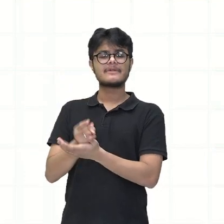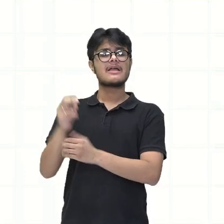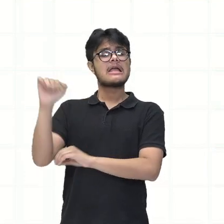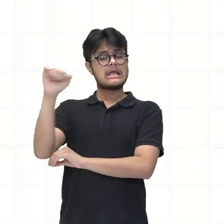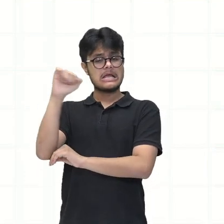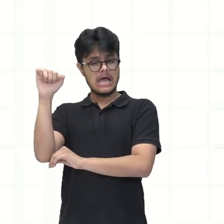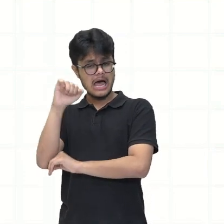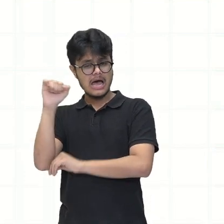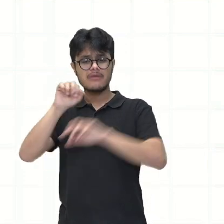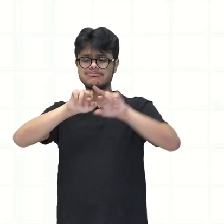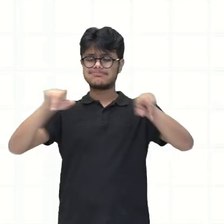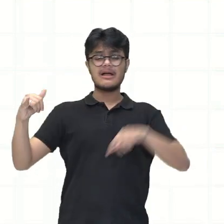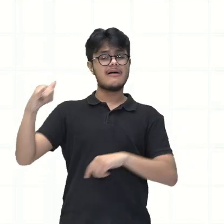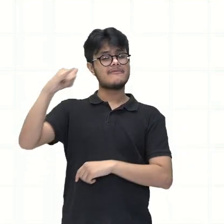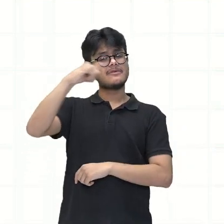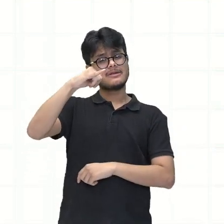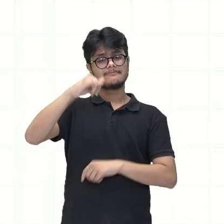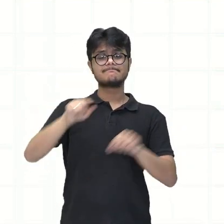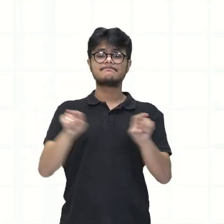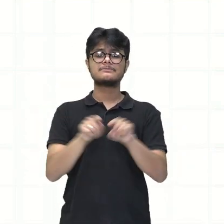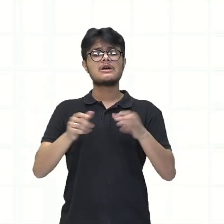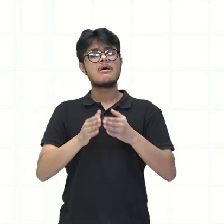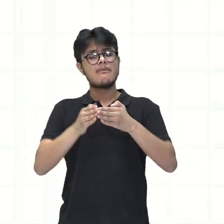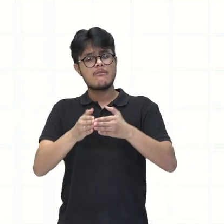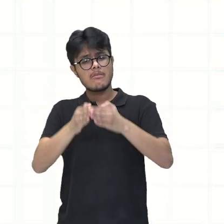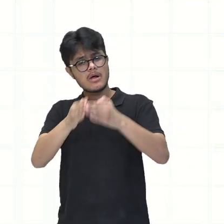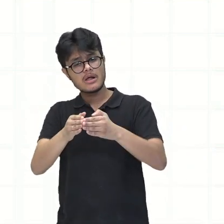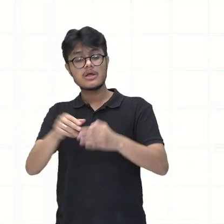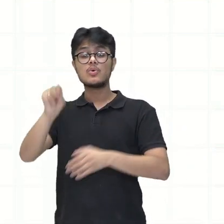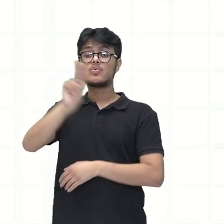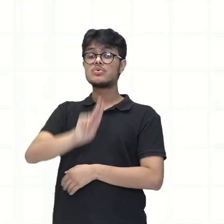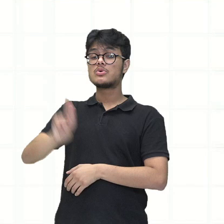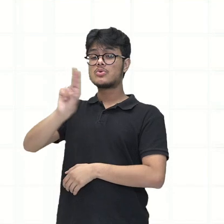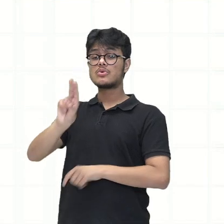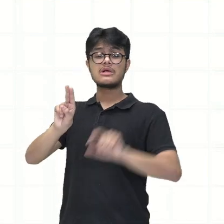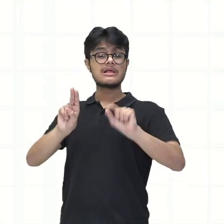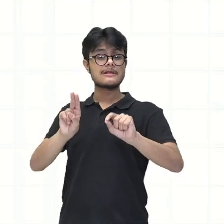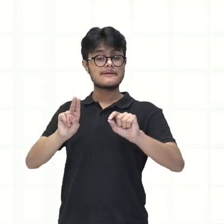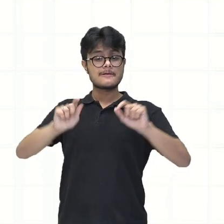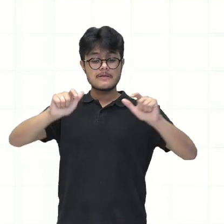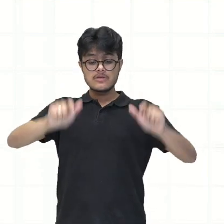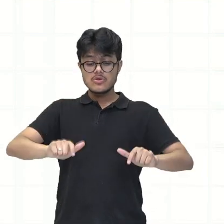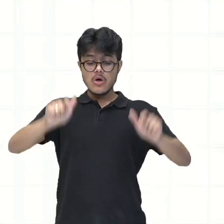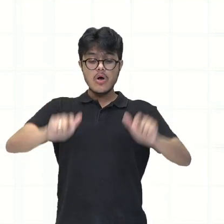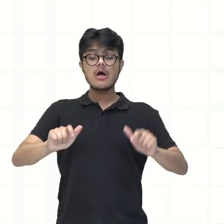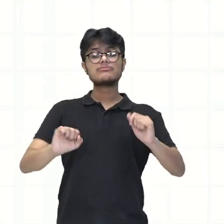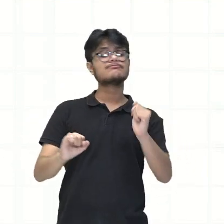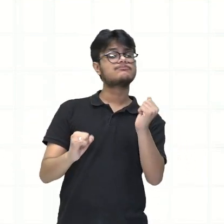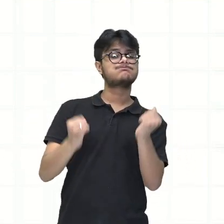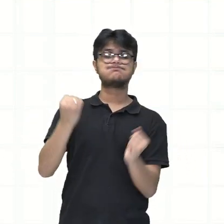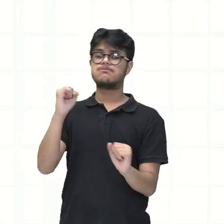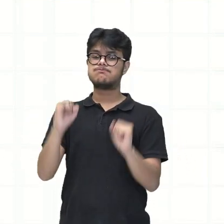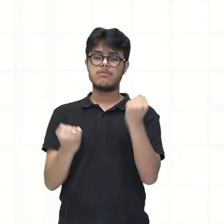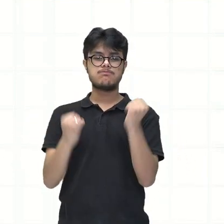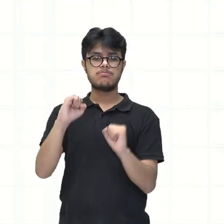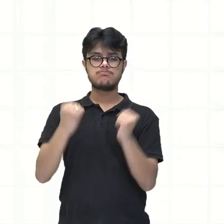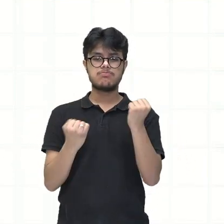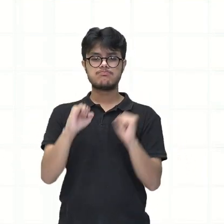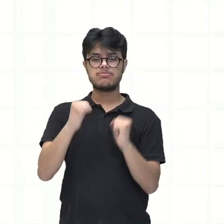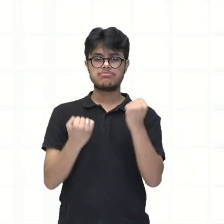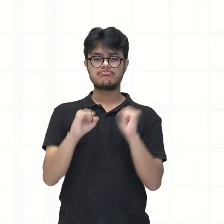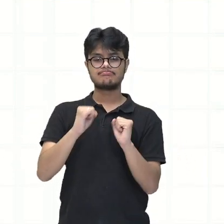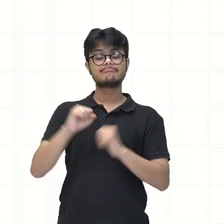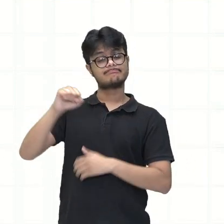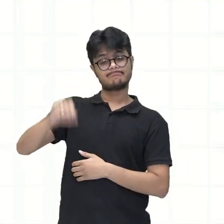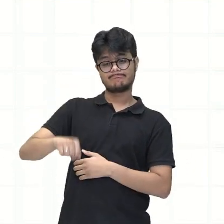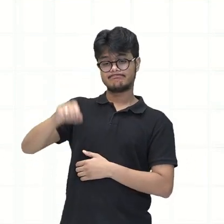veículos, aviação e também muito utilizado nas indústrias, né? Então, nós